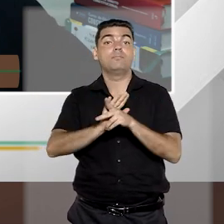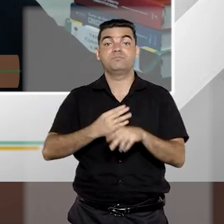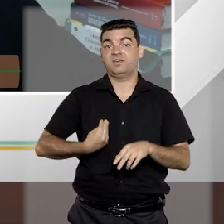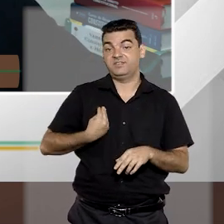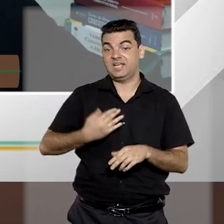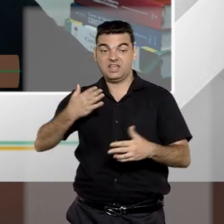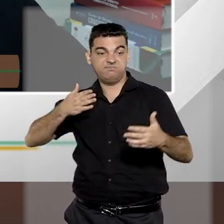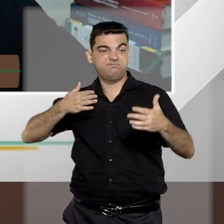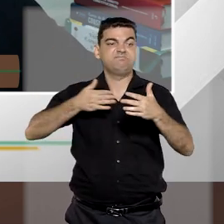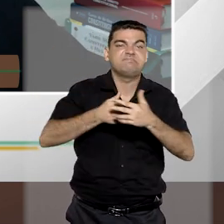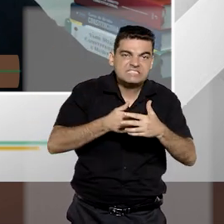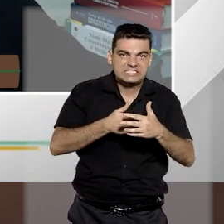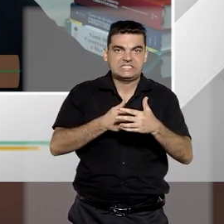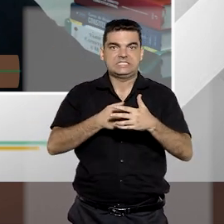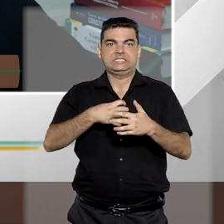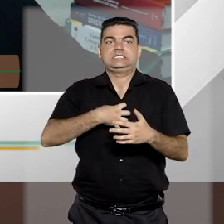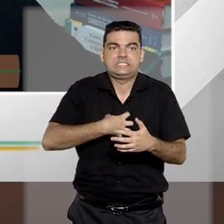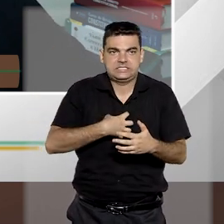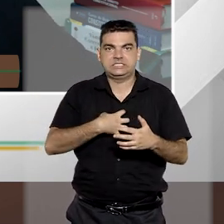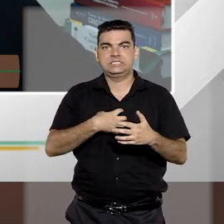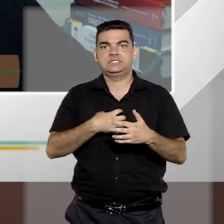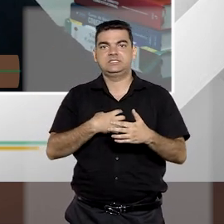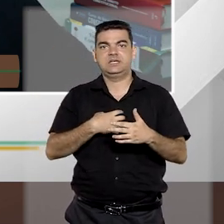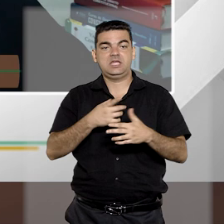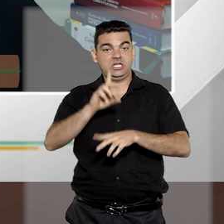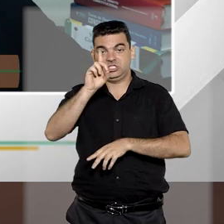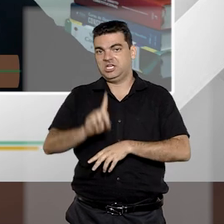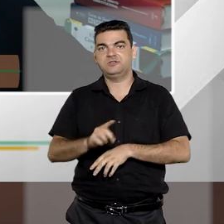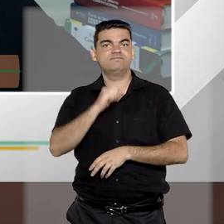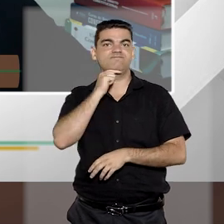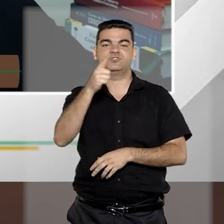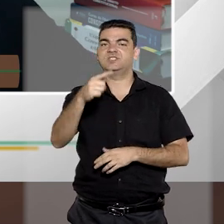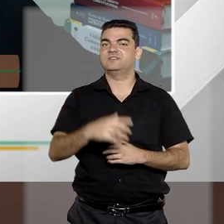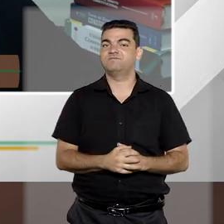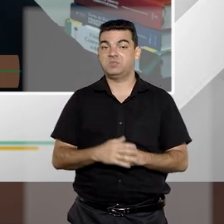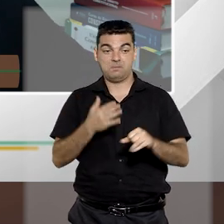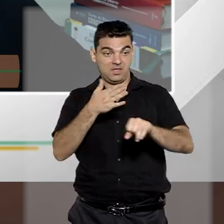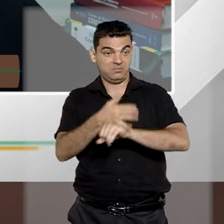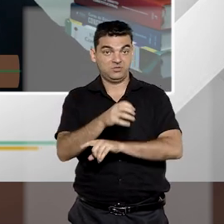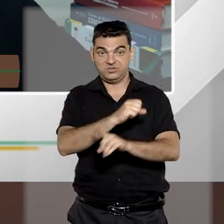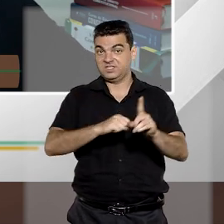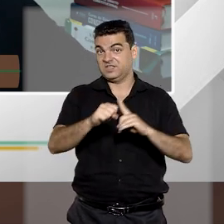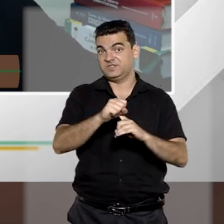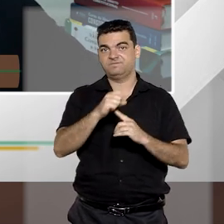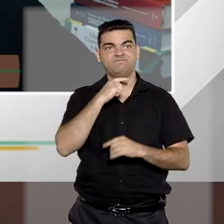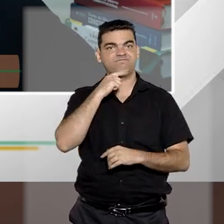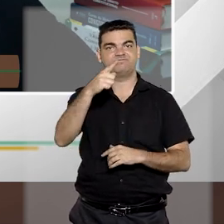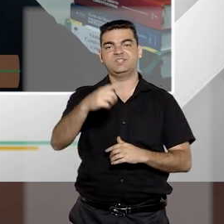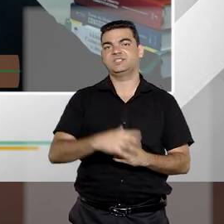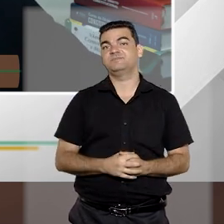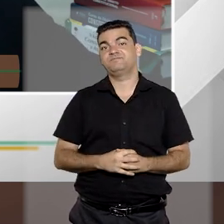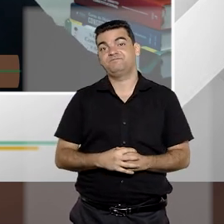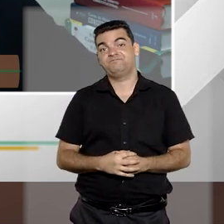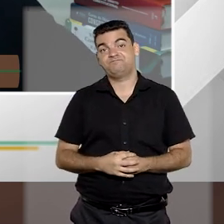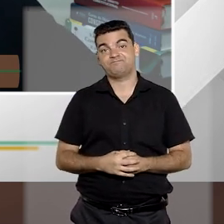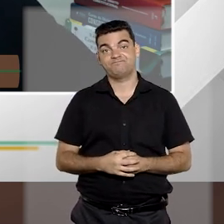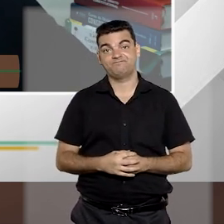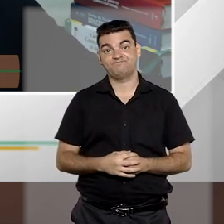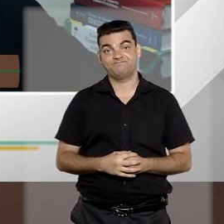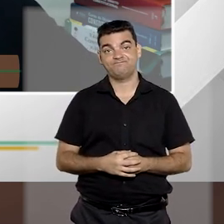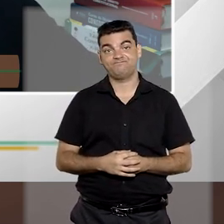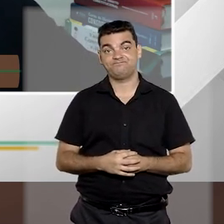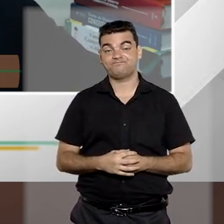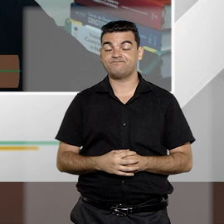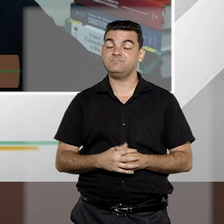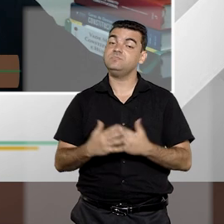essa pessoa pode estar aí numa situação de obstrução à sua plena e efetiva participação em sociedade, né? Como corolário aí dessa